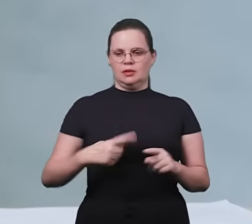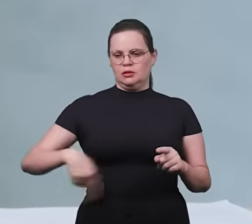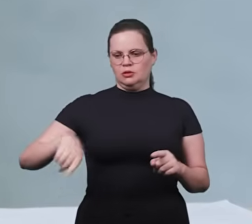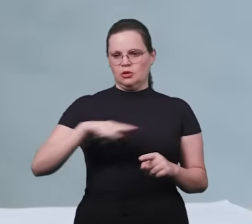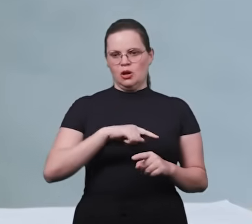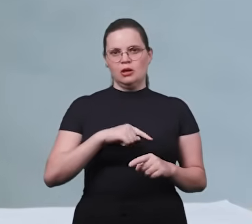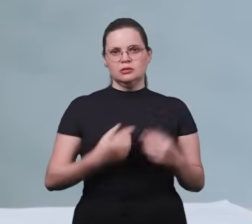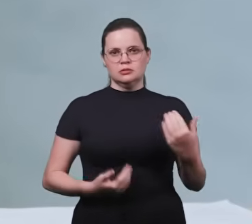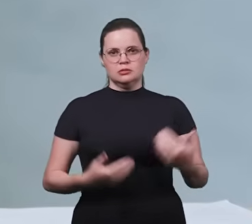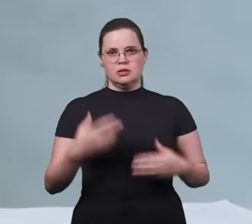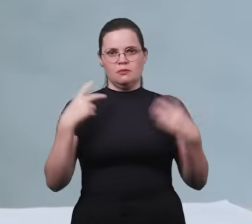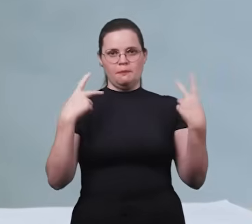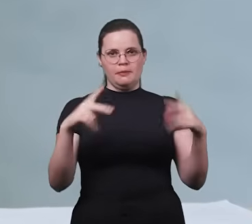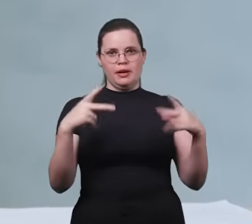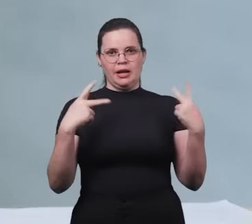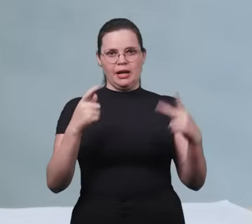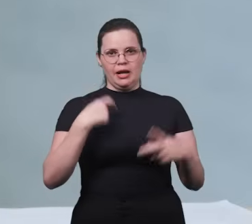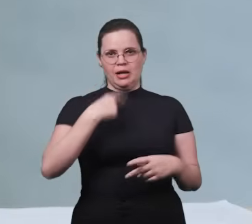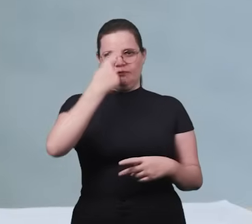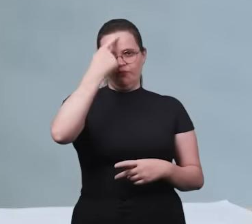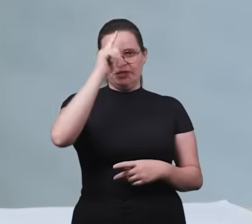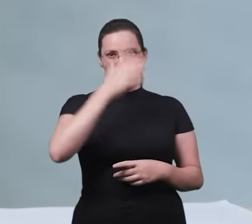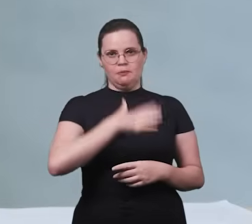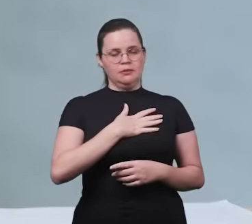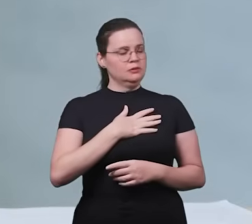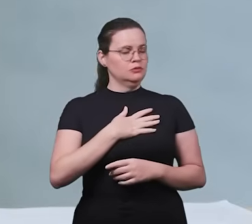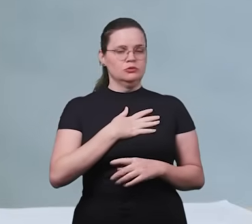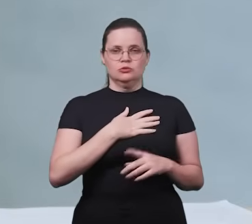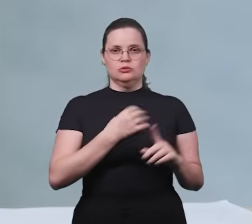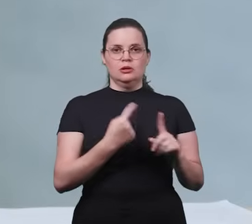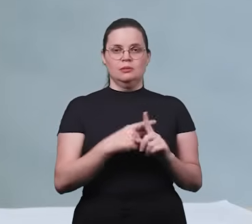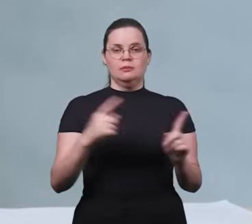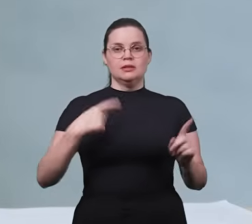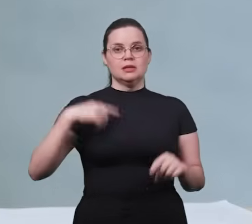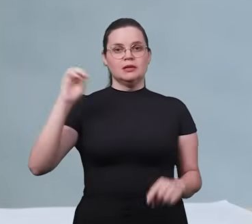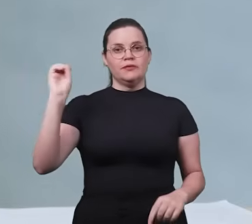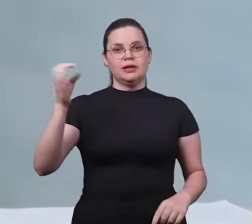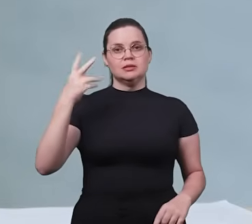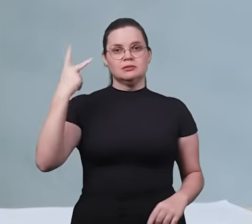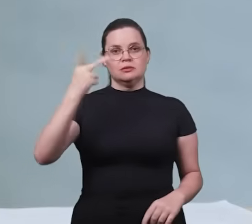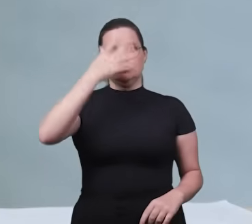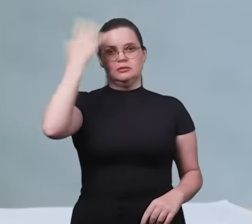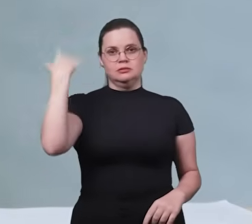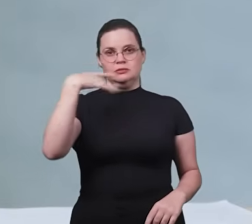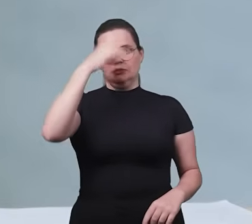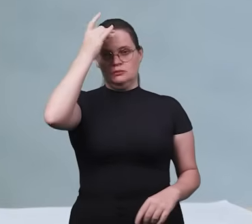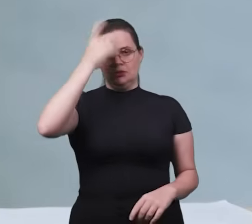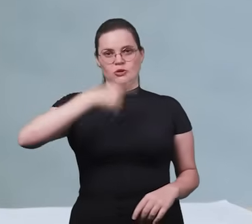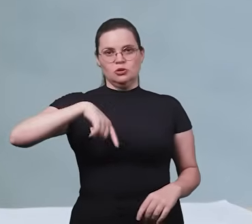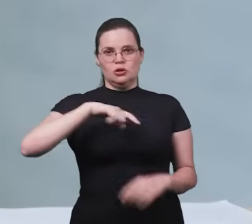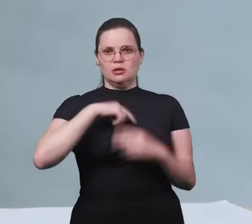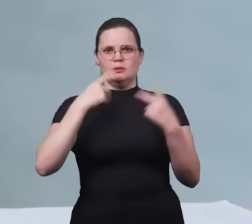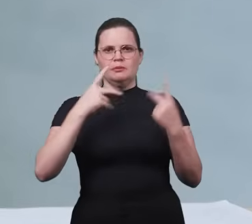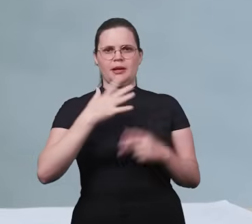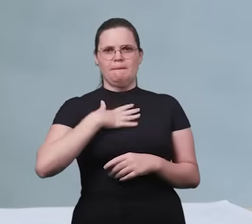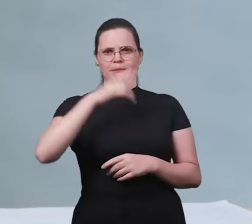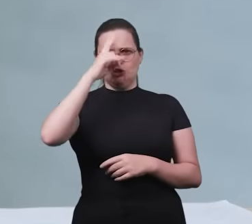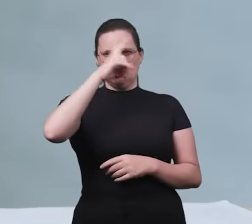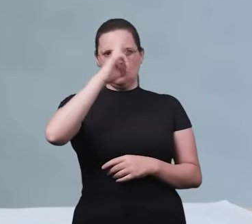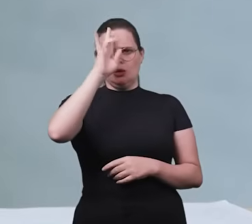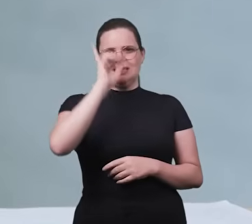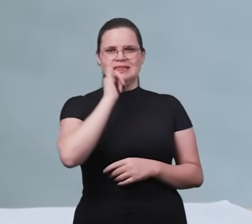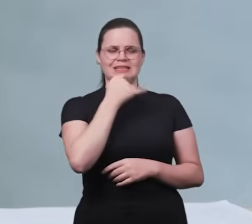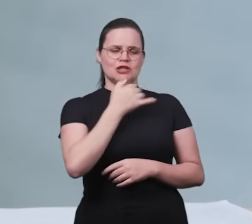revelação, ela não prega da nossa cabeça, ela não prega, nós não pregamos daquilo que é nosso, as nossas histórias tristes de vida, né? Muito